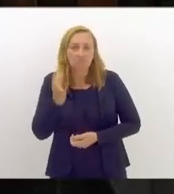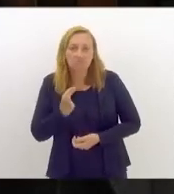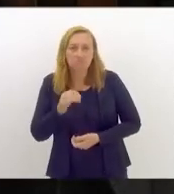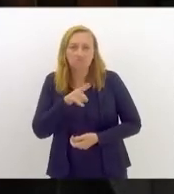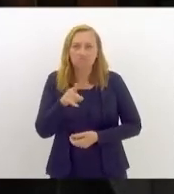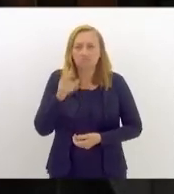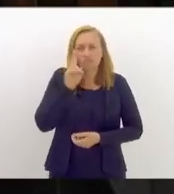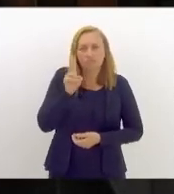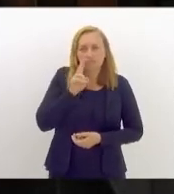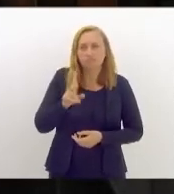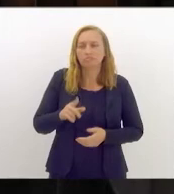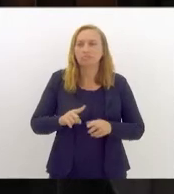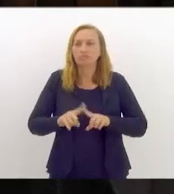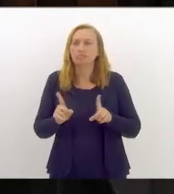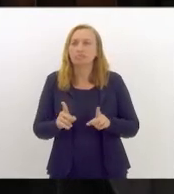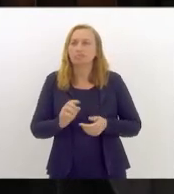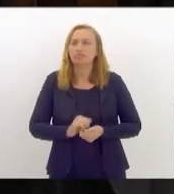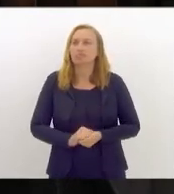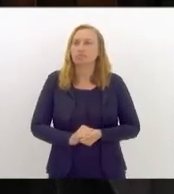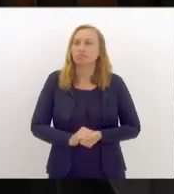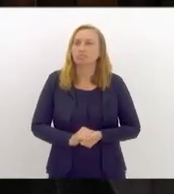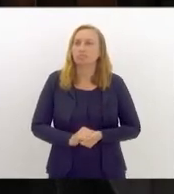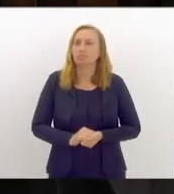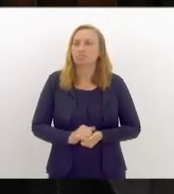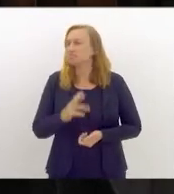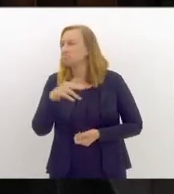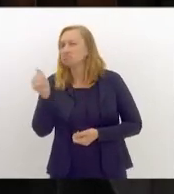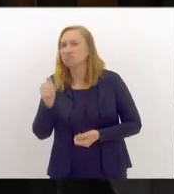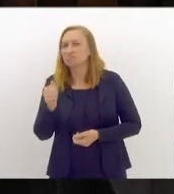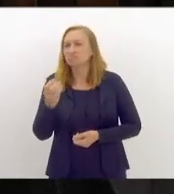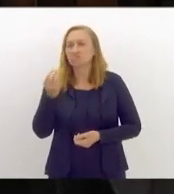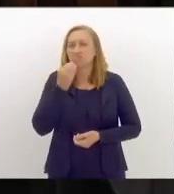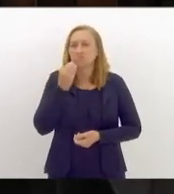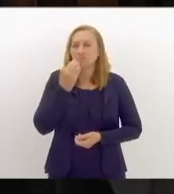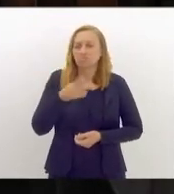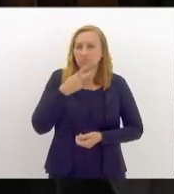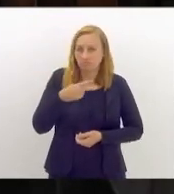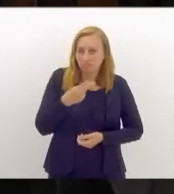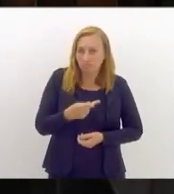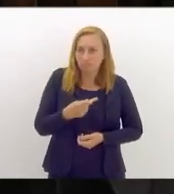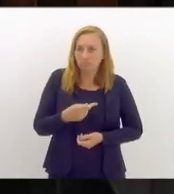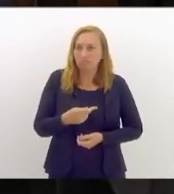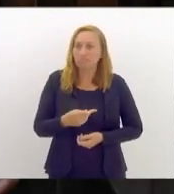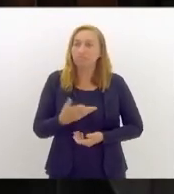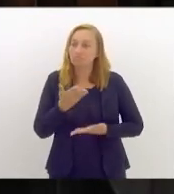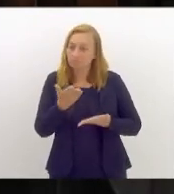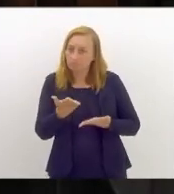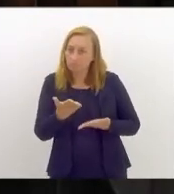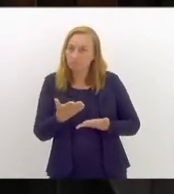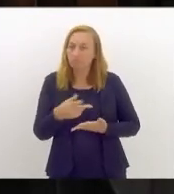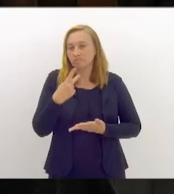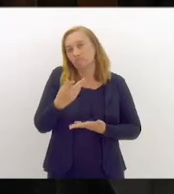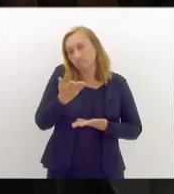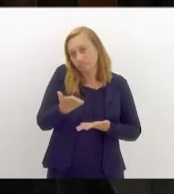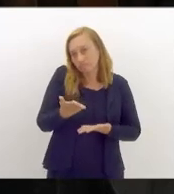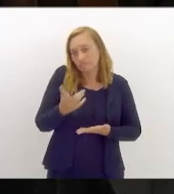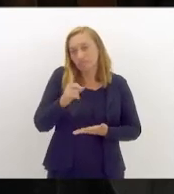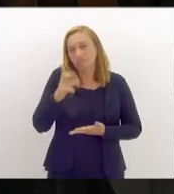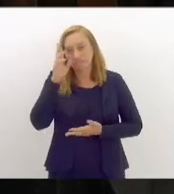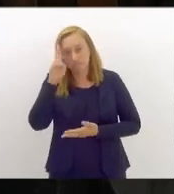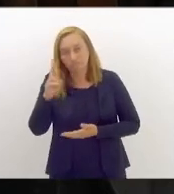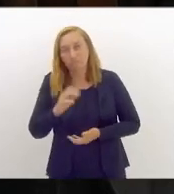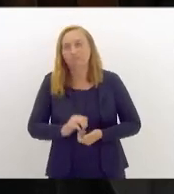se recorda mais uma vez porque eu nunca tive oportunidade de comentar isso com você eu chamo de você eu não te chamo de